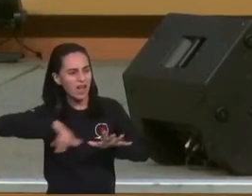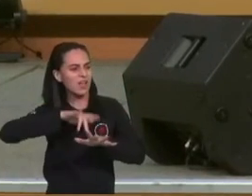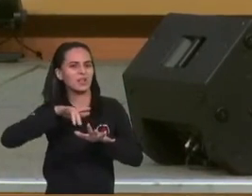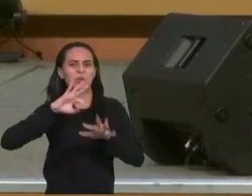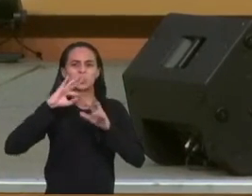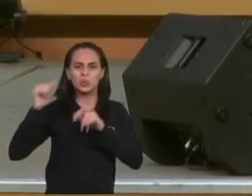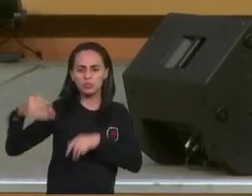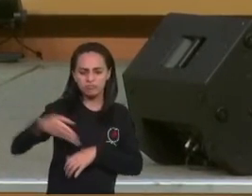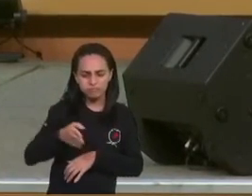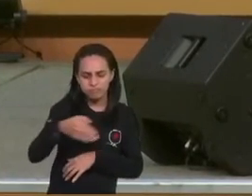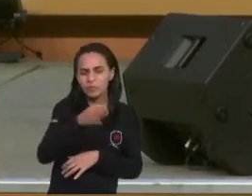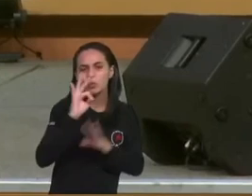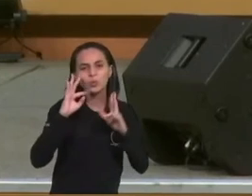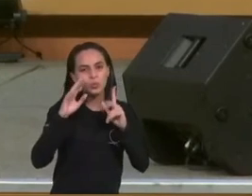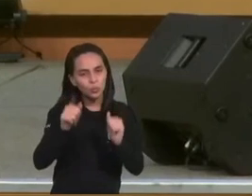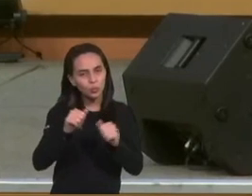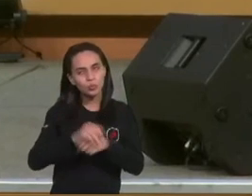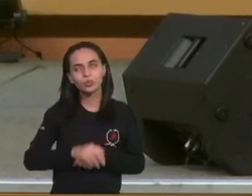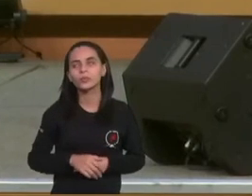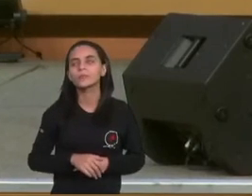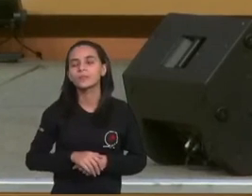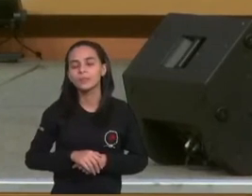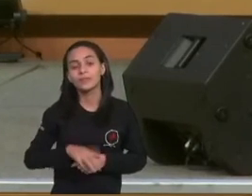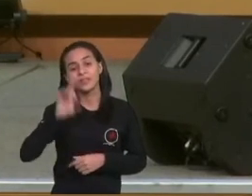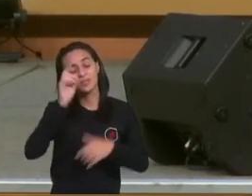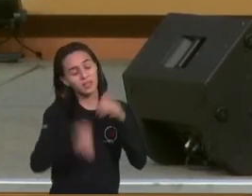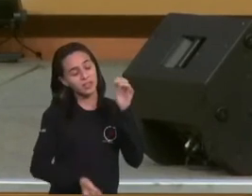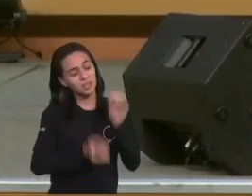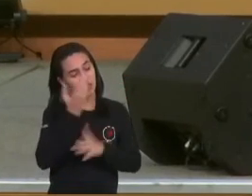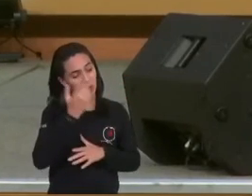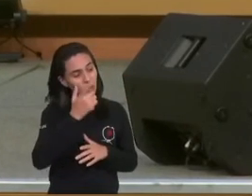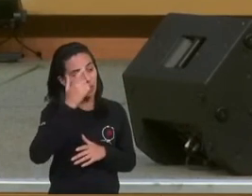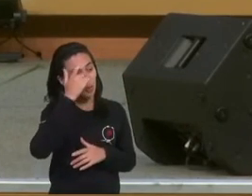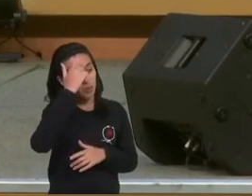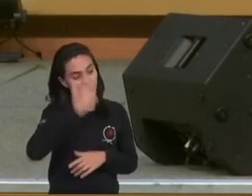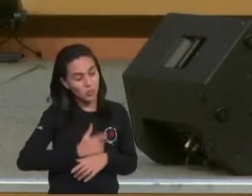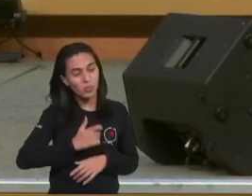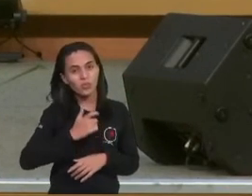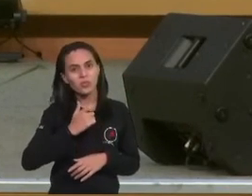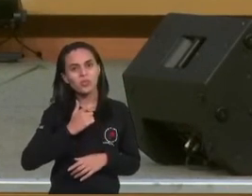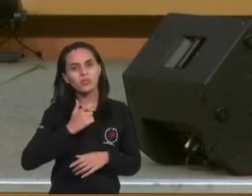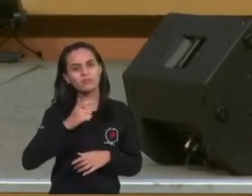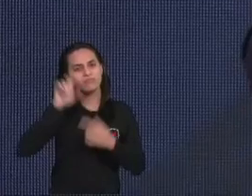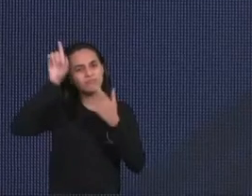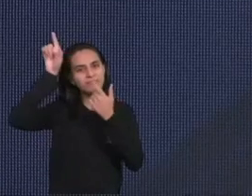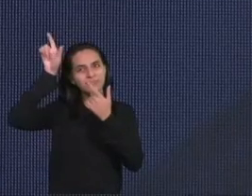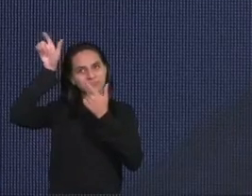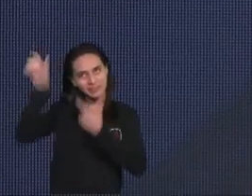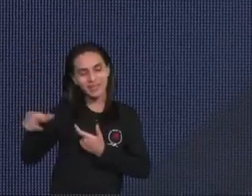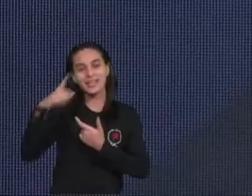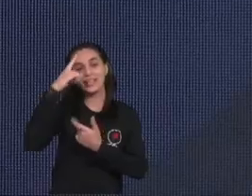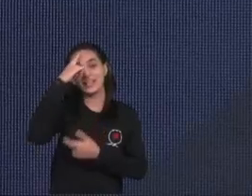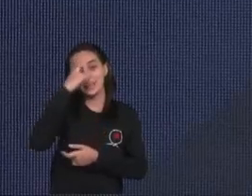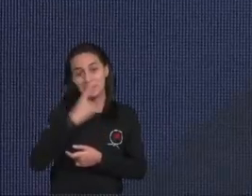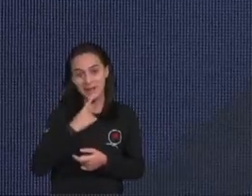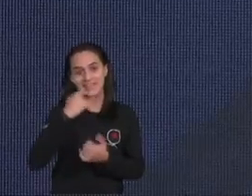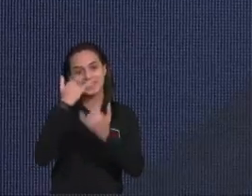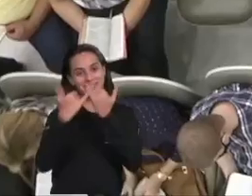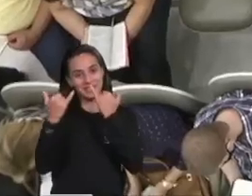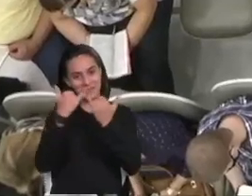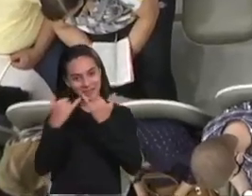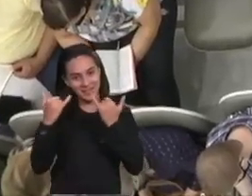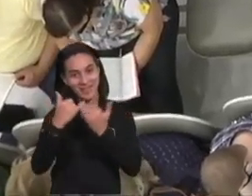e sobre todo réptil que se move sobre a terra e criou Deus o homem à sua imagem à imagem de Deus o criou macho e